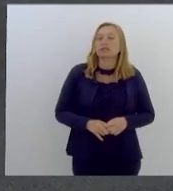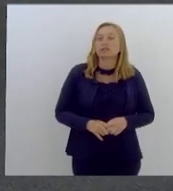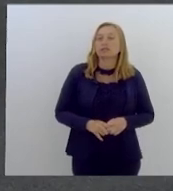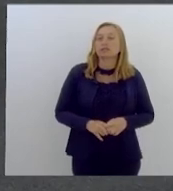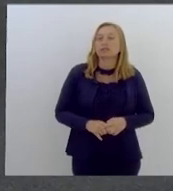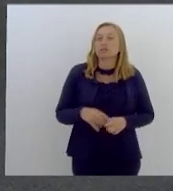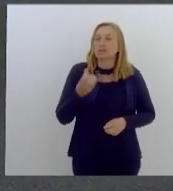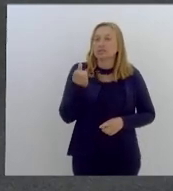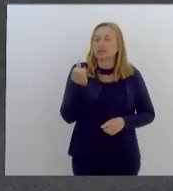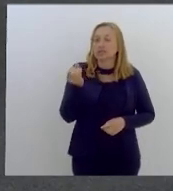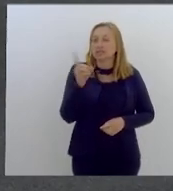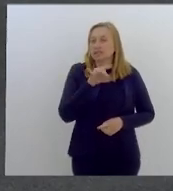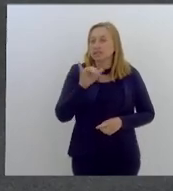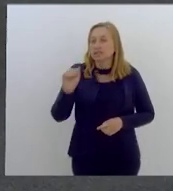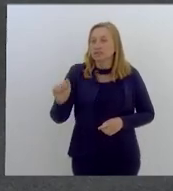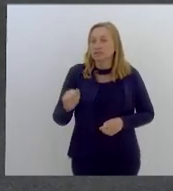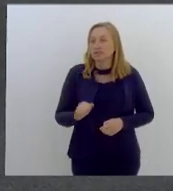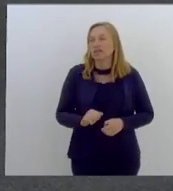60 dias.